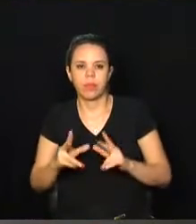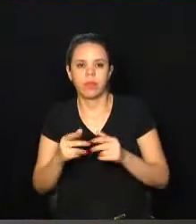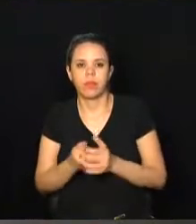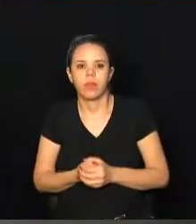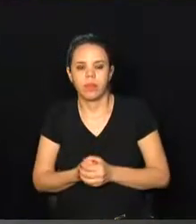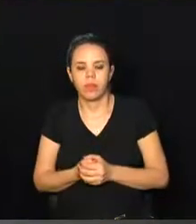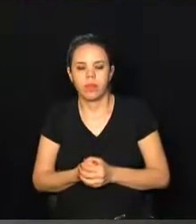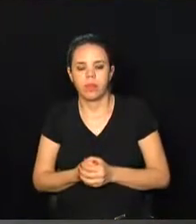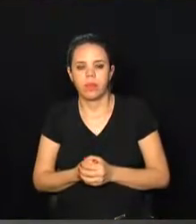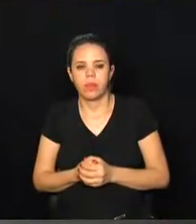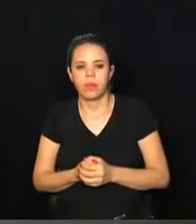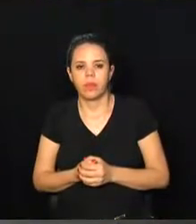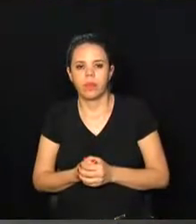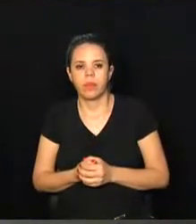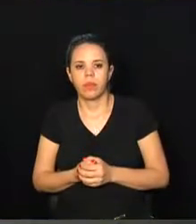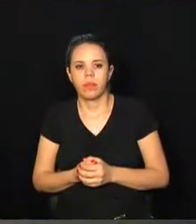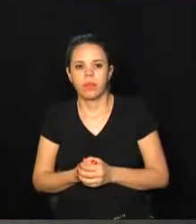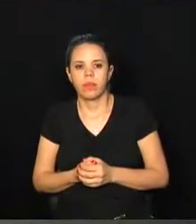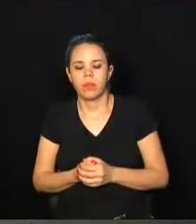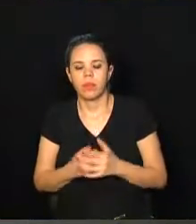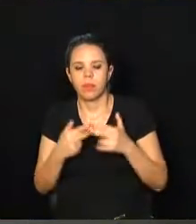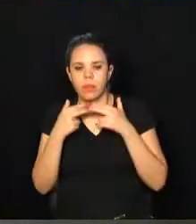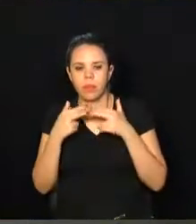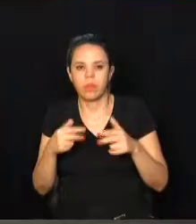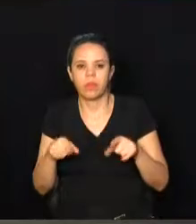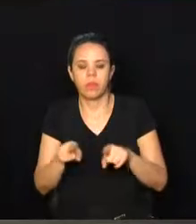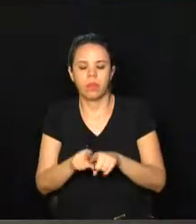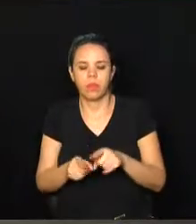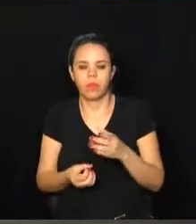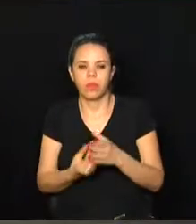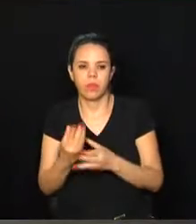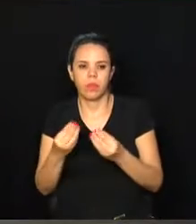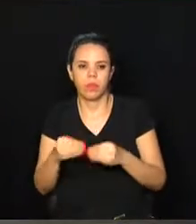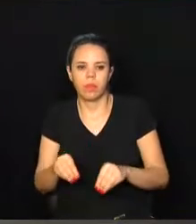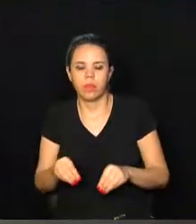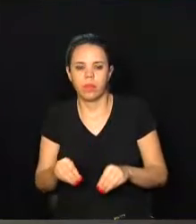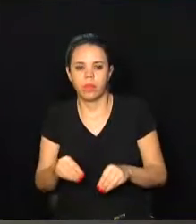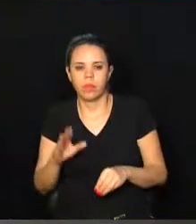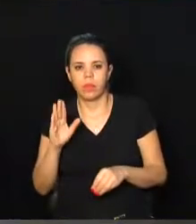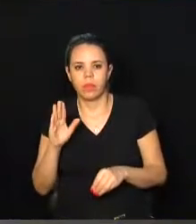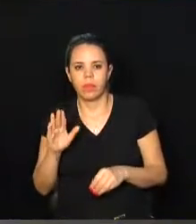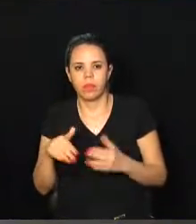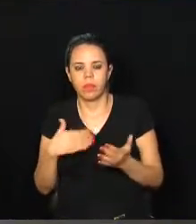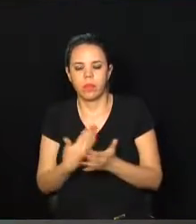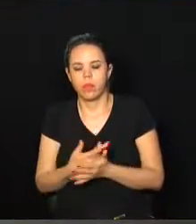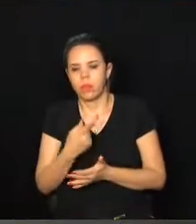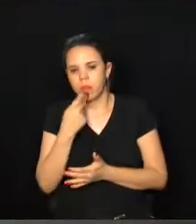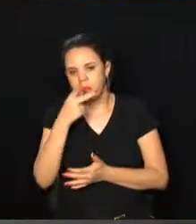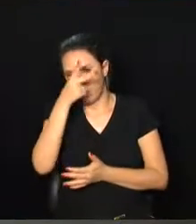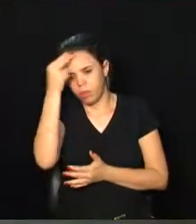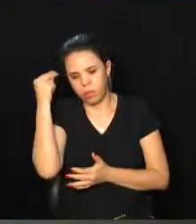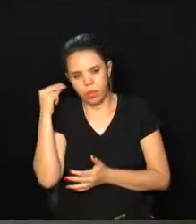todas essas modernidades acabam, isso prejudica um pouco mais, até falando da prefeitura em BIM,